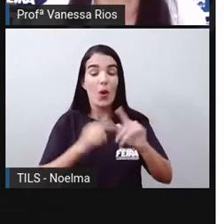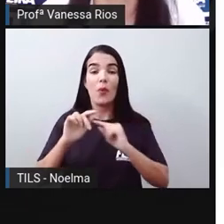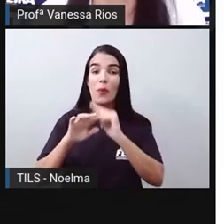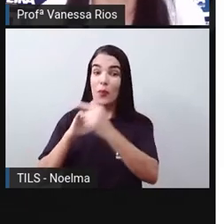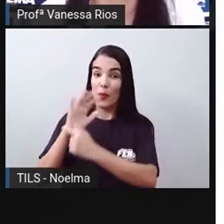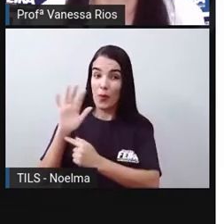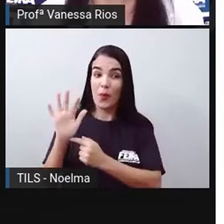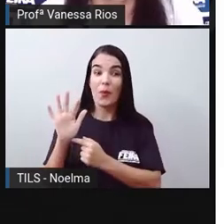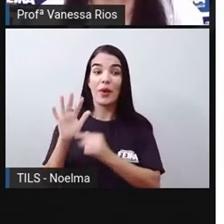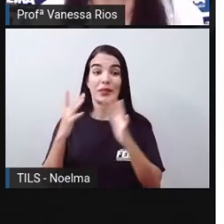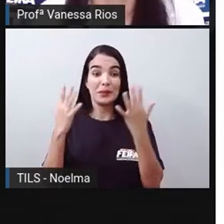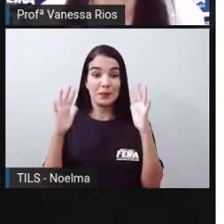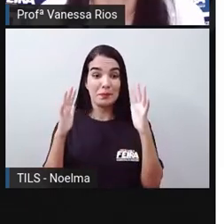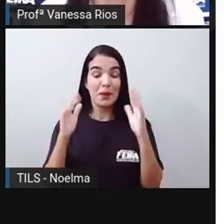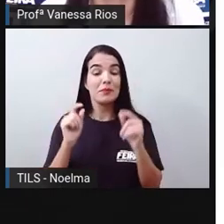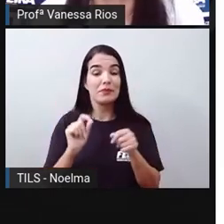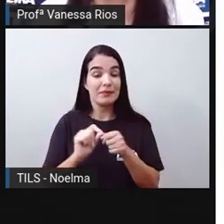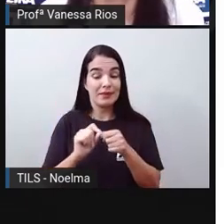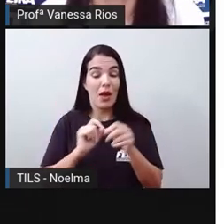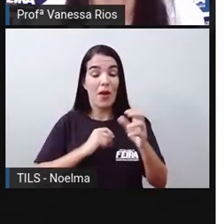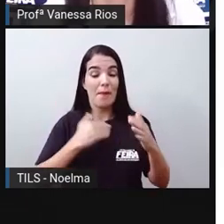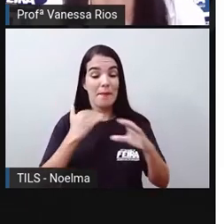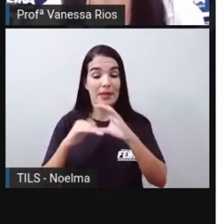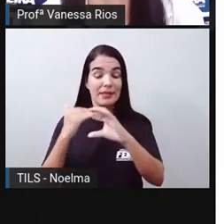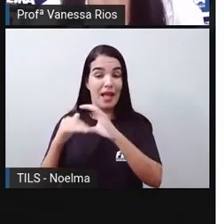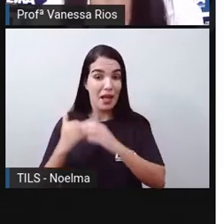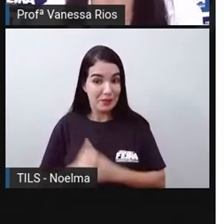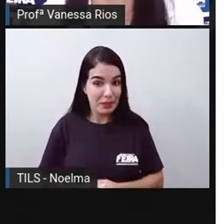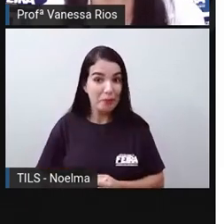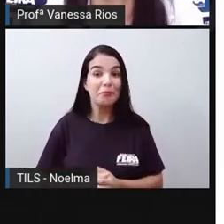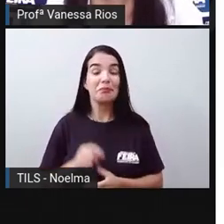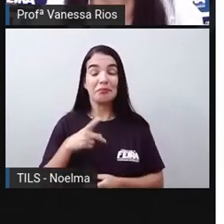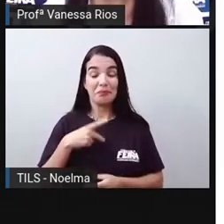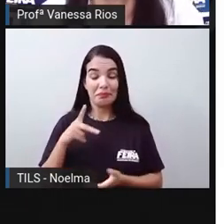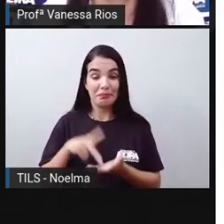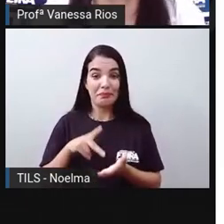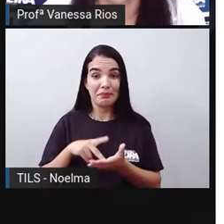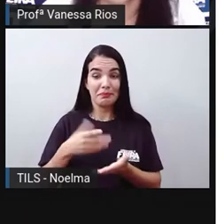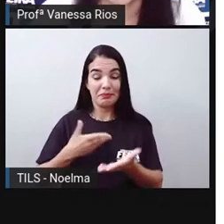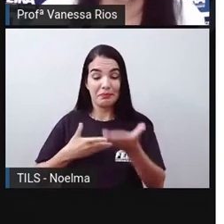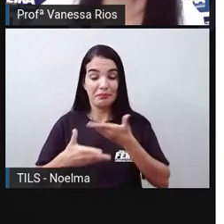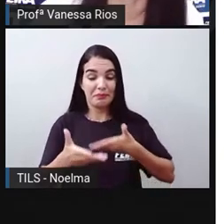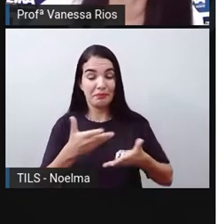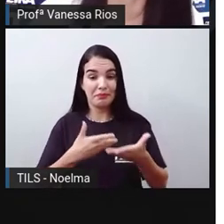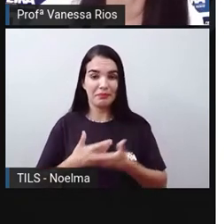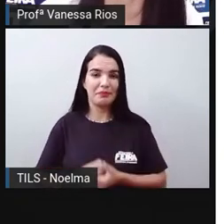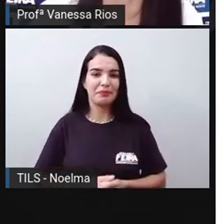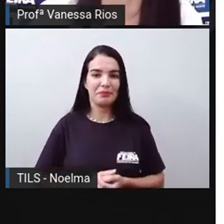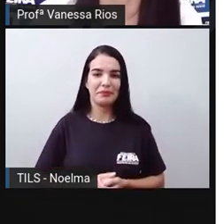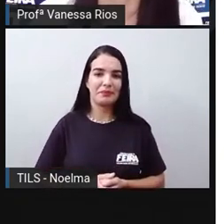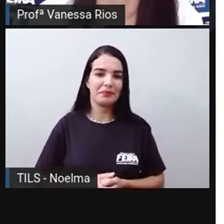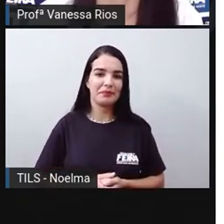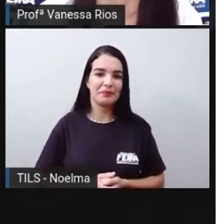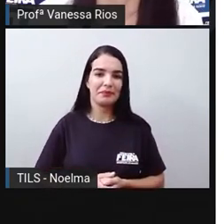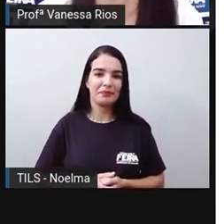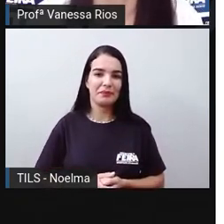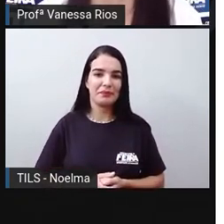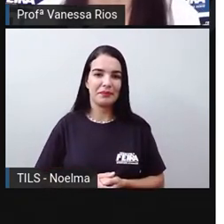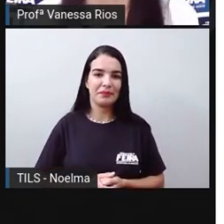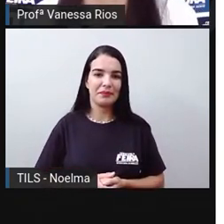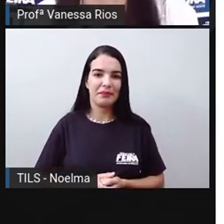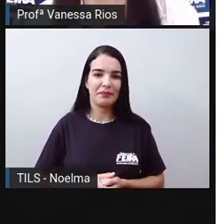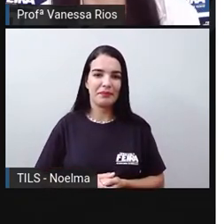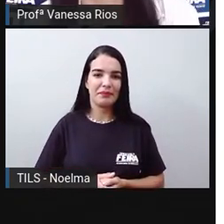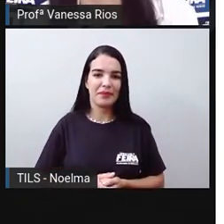expressar diversas mensagens que trocamos aí no dia a dia com as pessoas que estão ao nosso redor. E aí